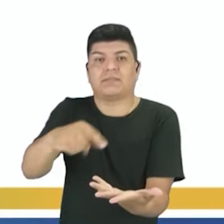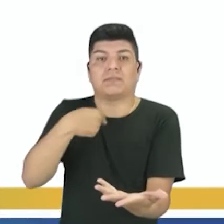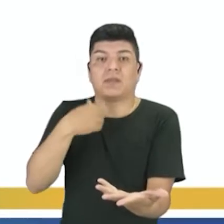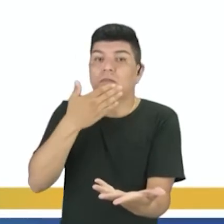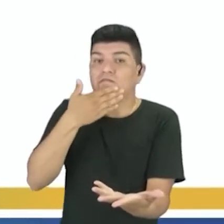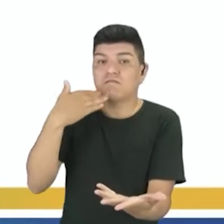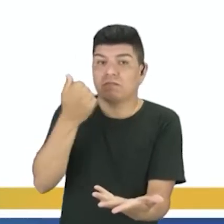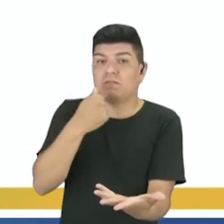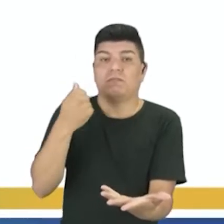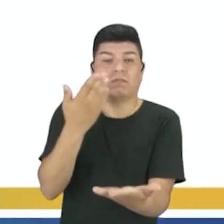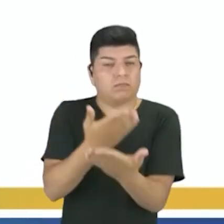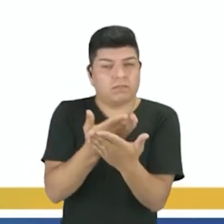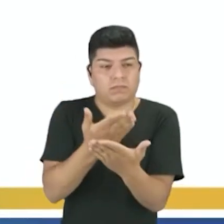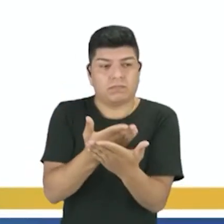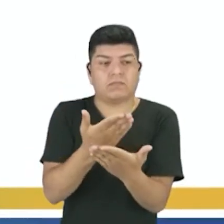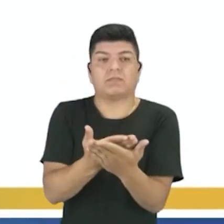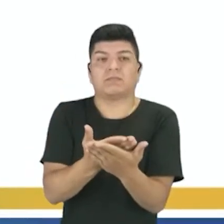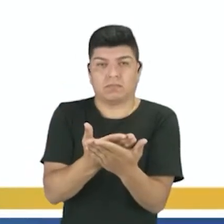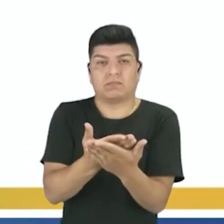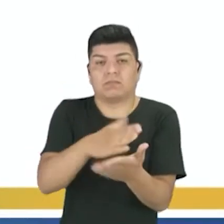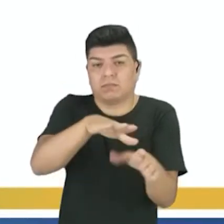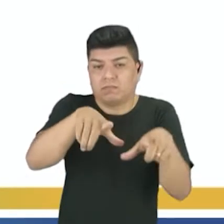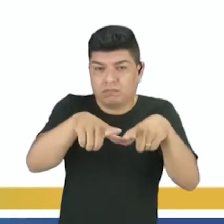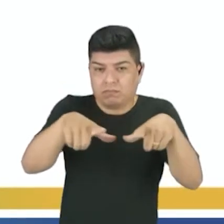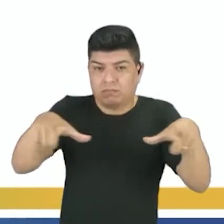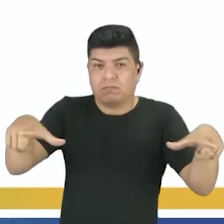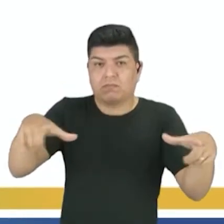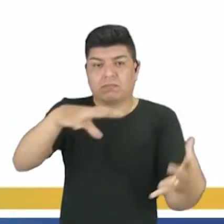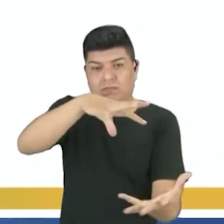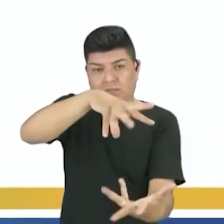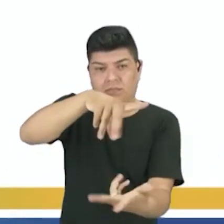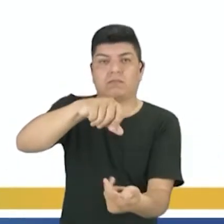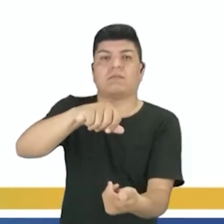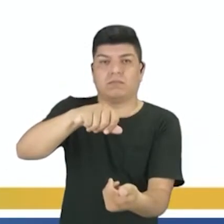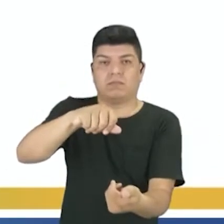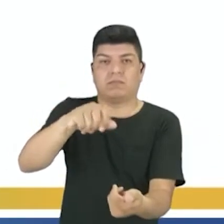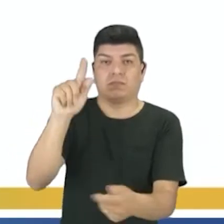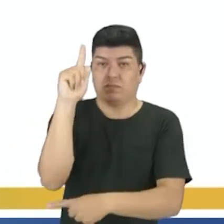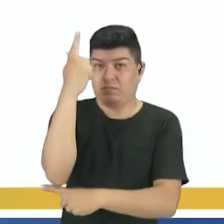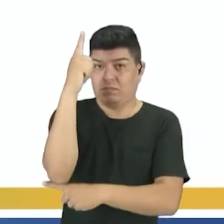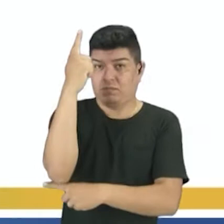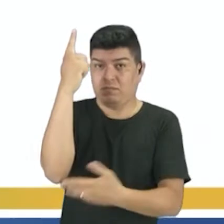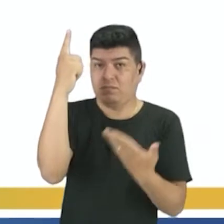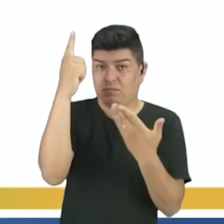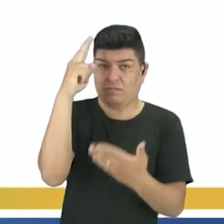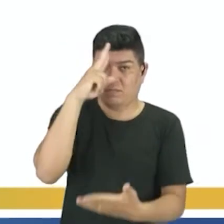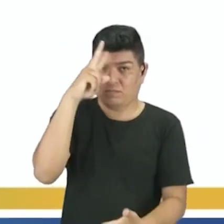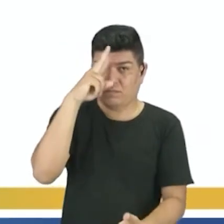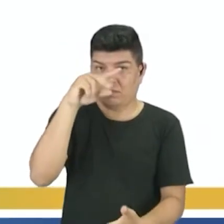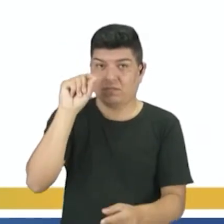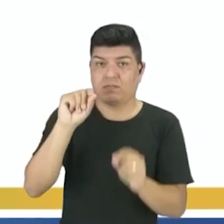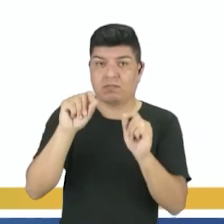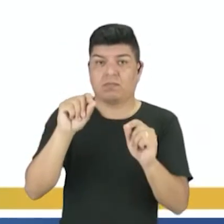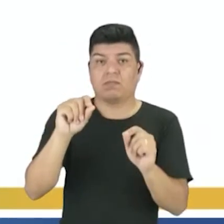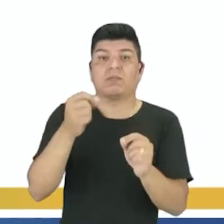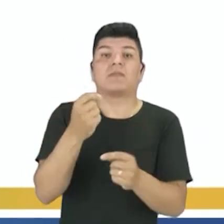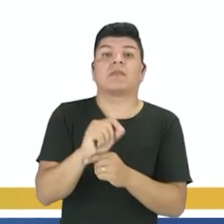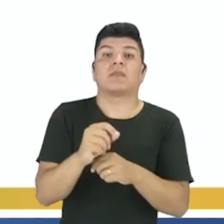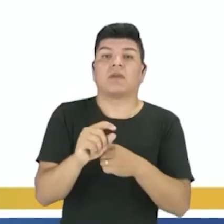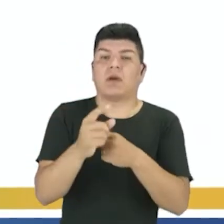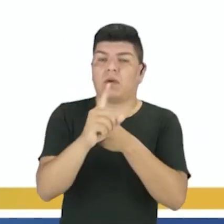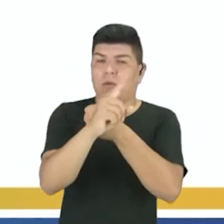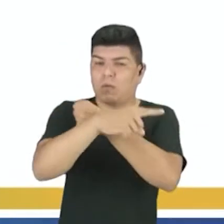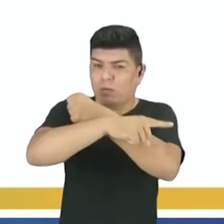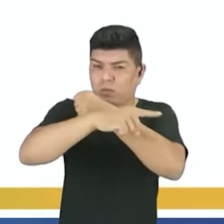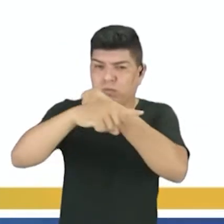melhor estudar, né, a superfície terrestre. Então lá na geografia, você se lembra que a linha do Equador é a